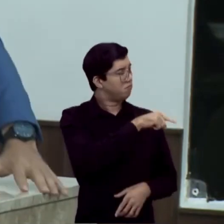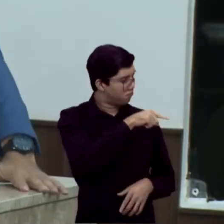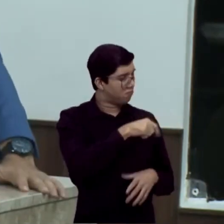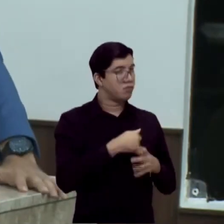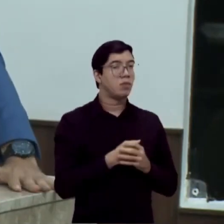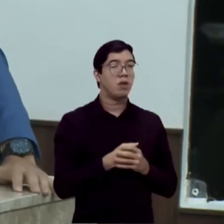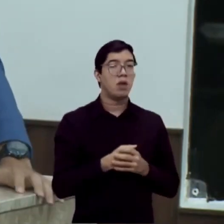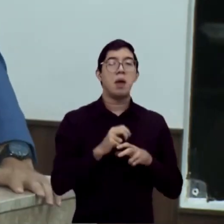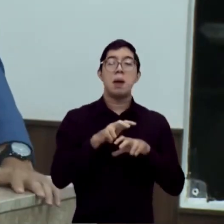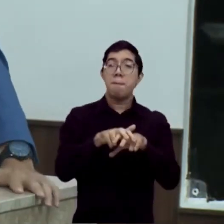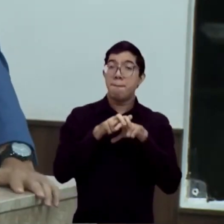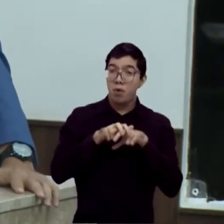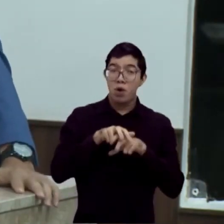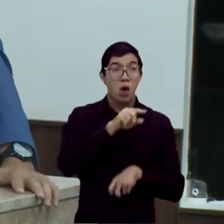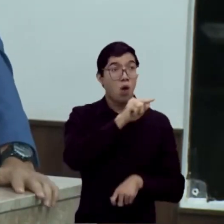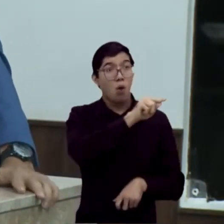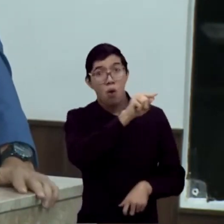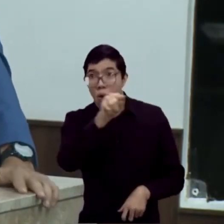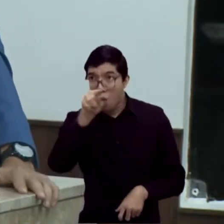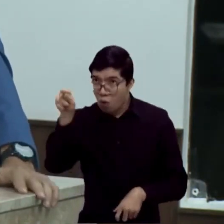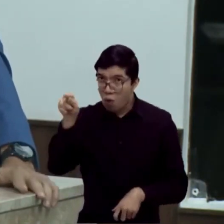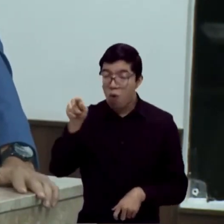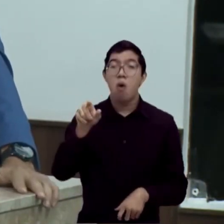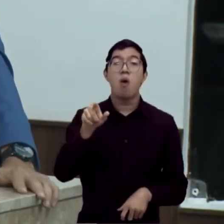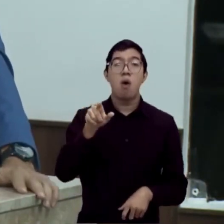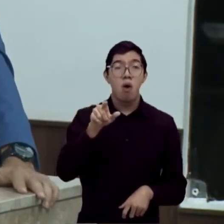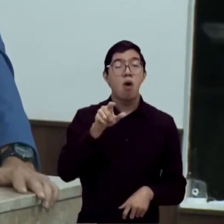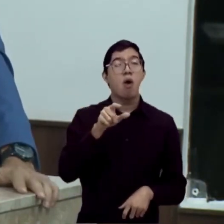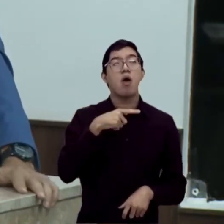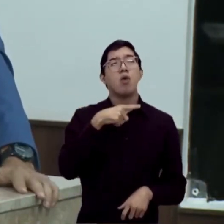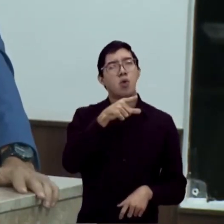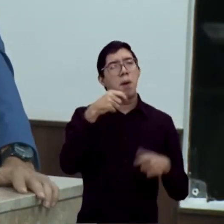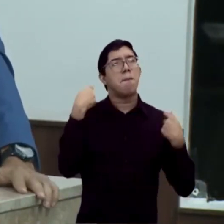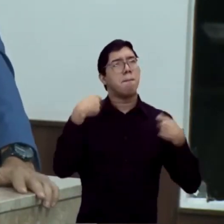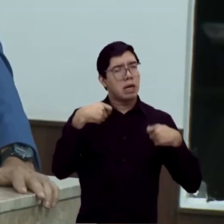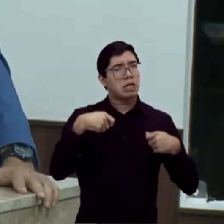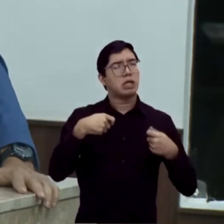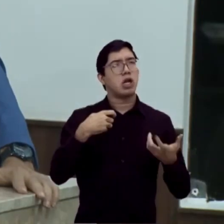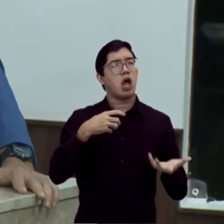servindo para Vossa Excelência, crie vergonha na sua cara,